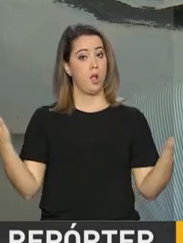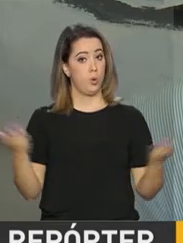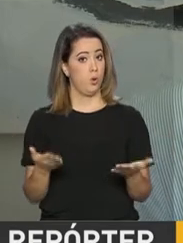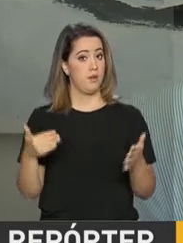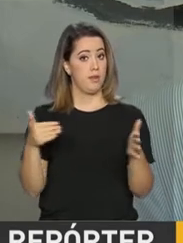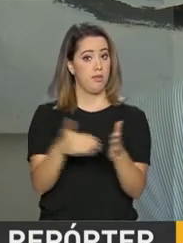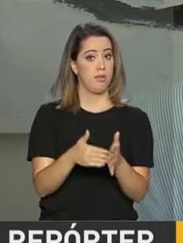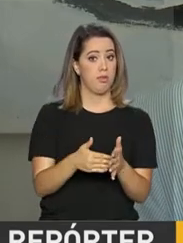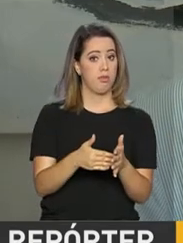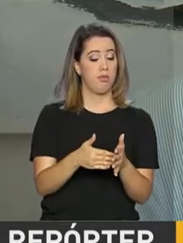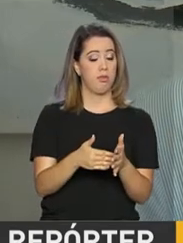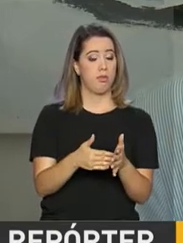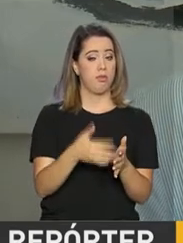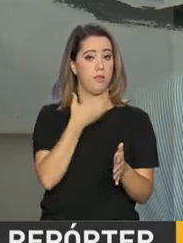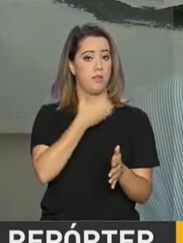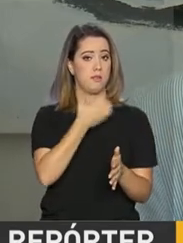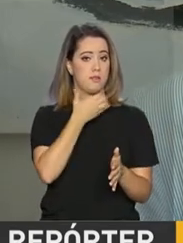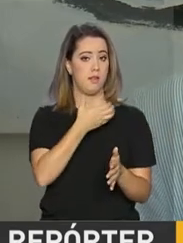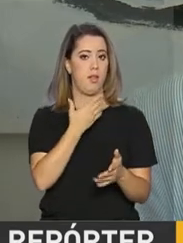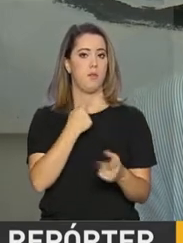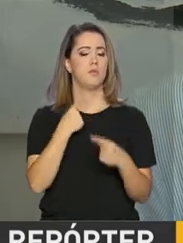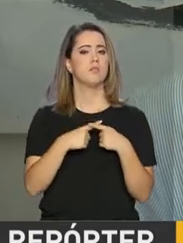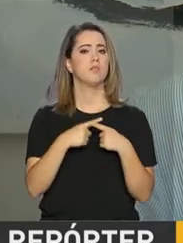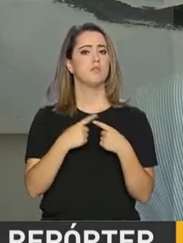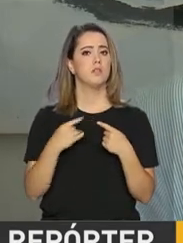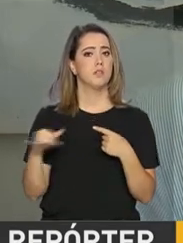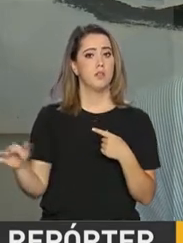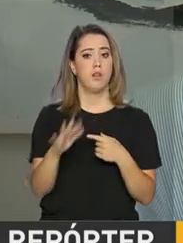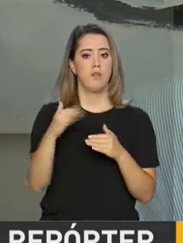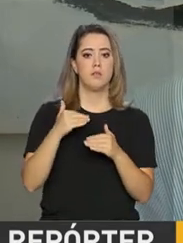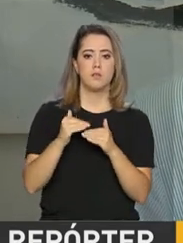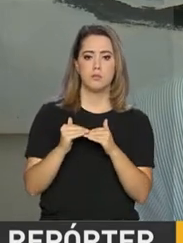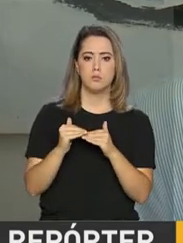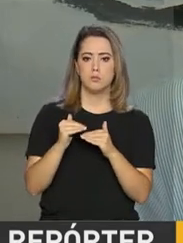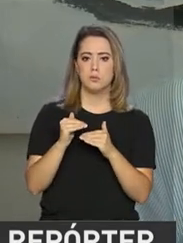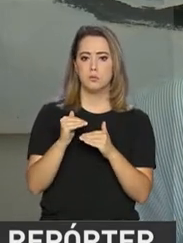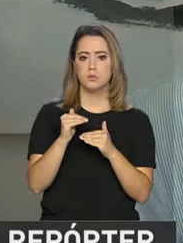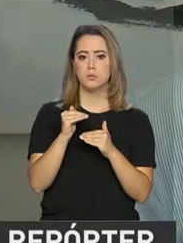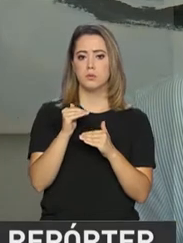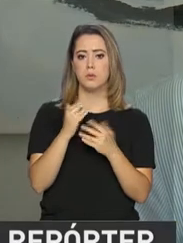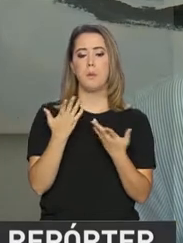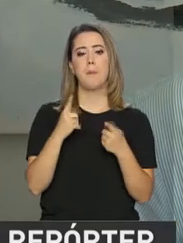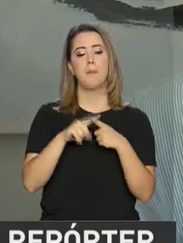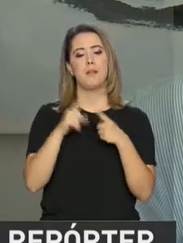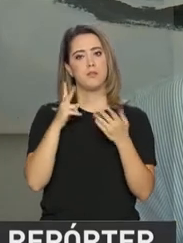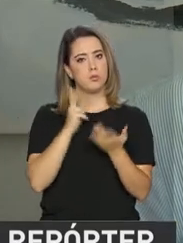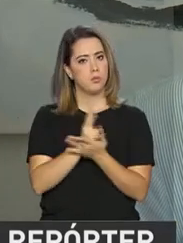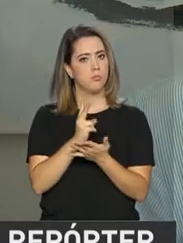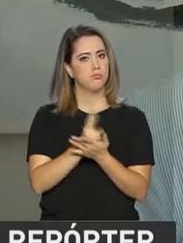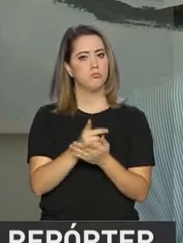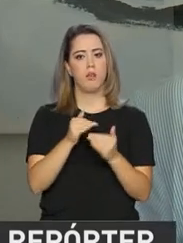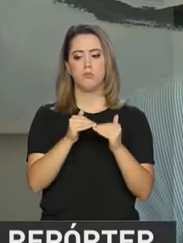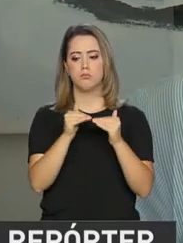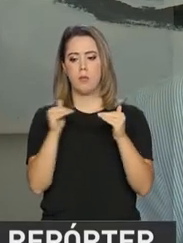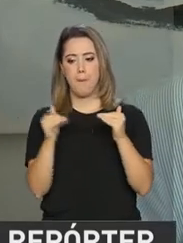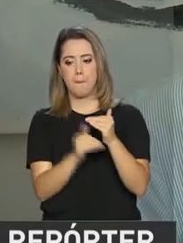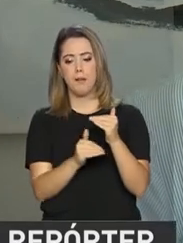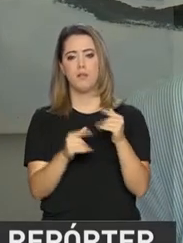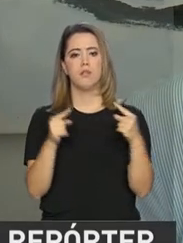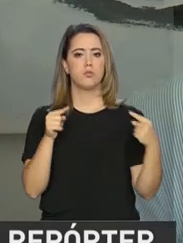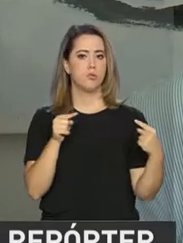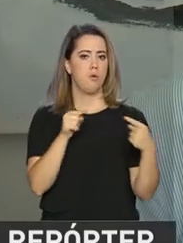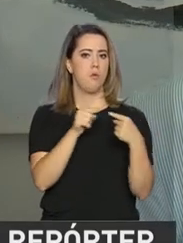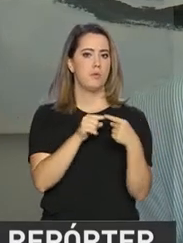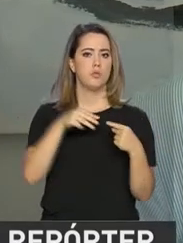setembro e dezembro a inflação vai acelerar um pouco mas ainda dentro abaixo da meta de inflação nós temos uma meta de inflação